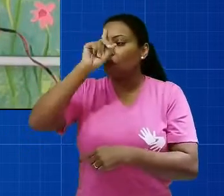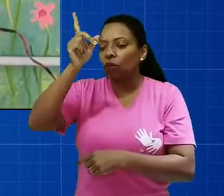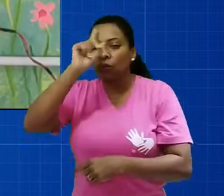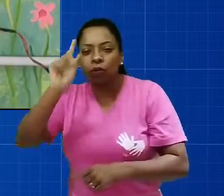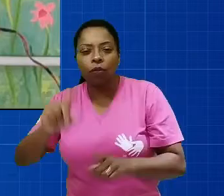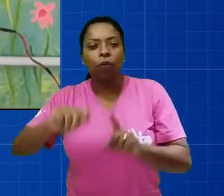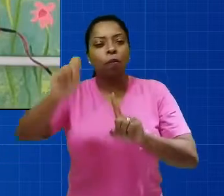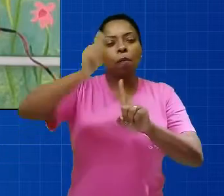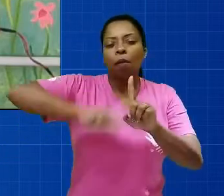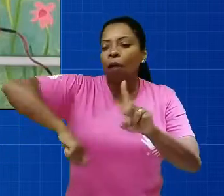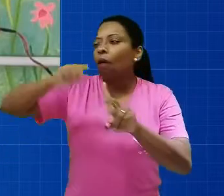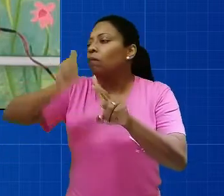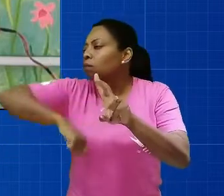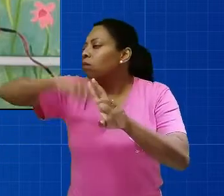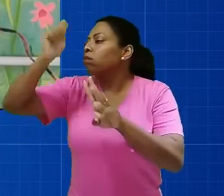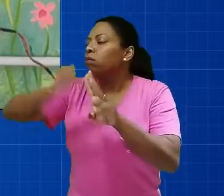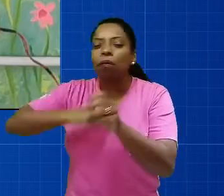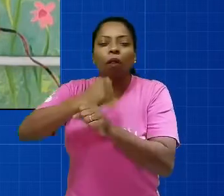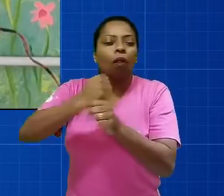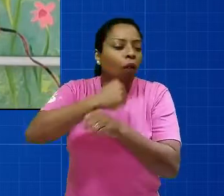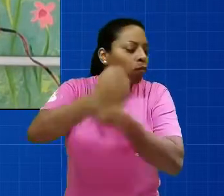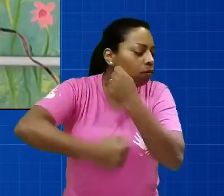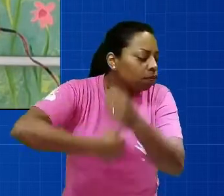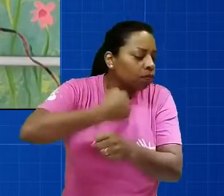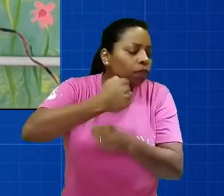Um dia ele estava carpindo,